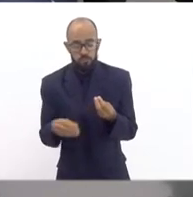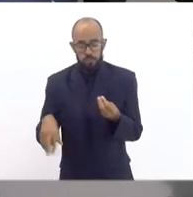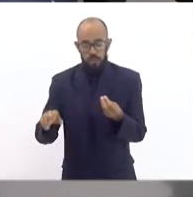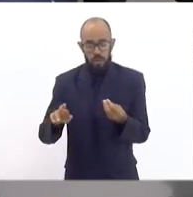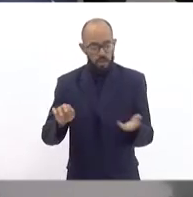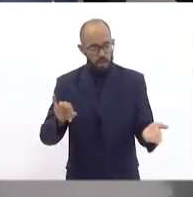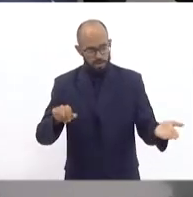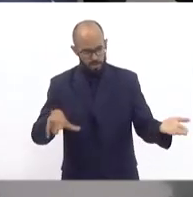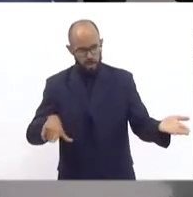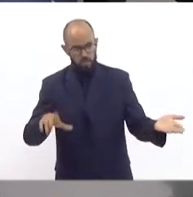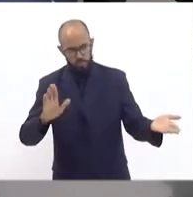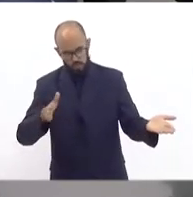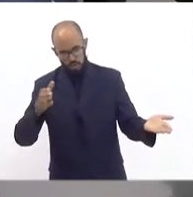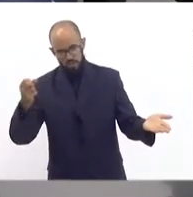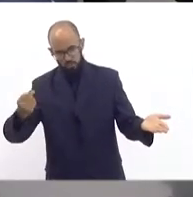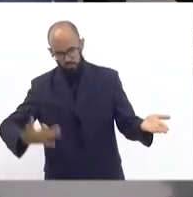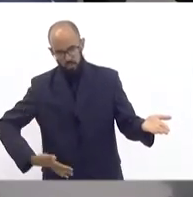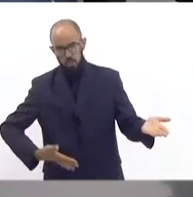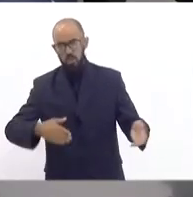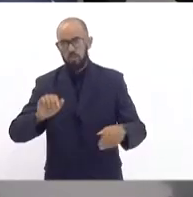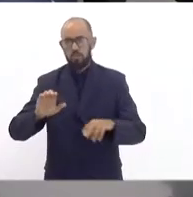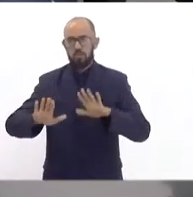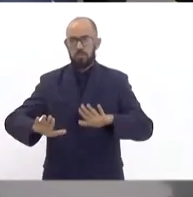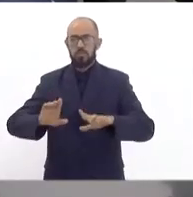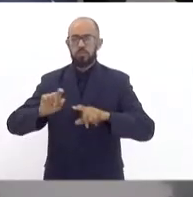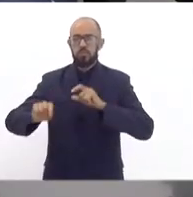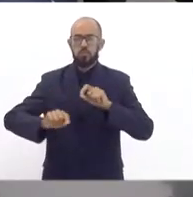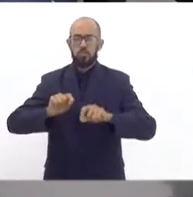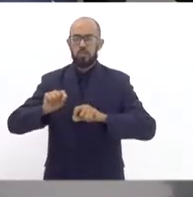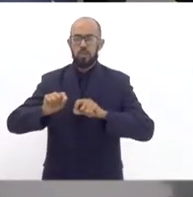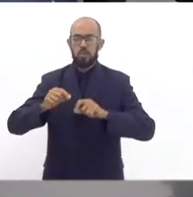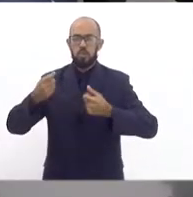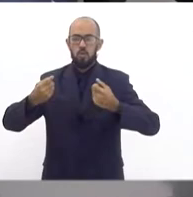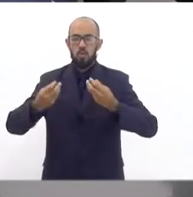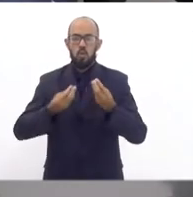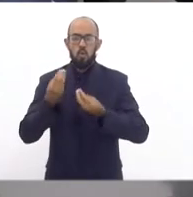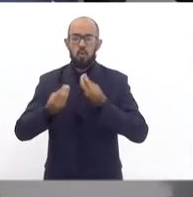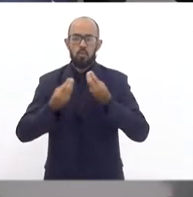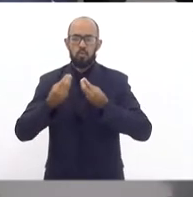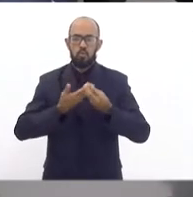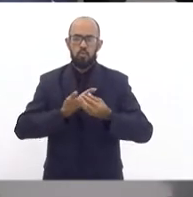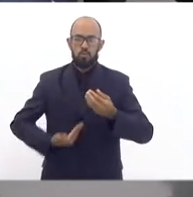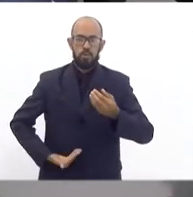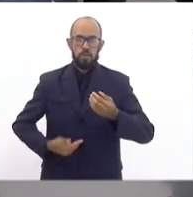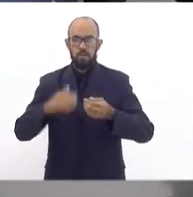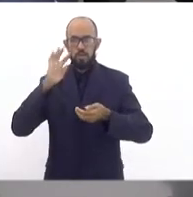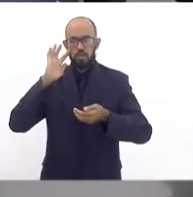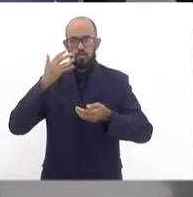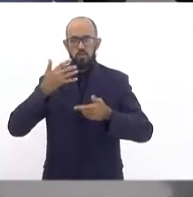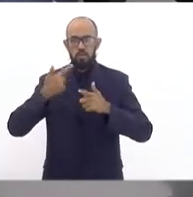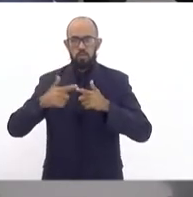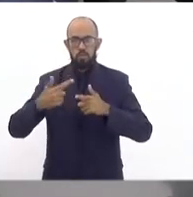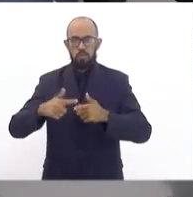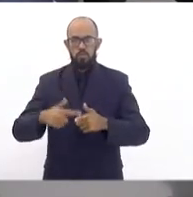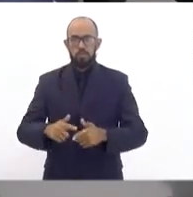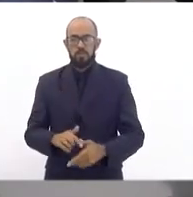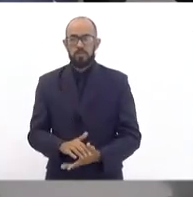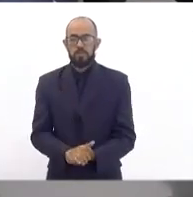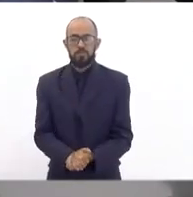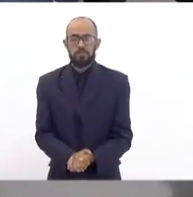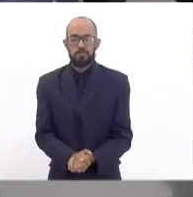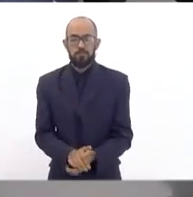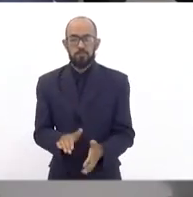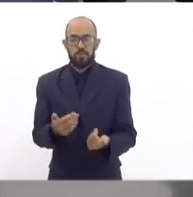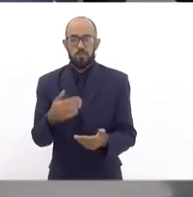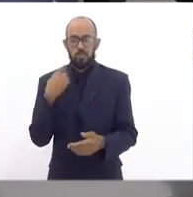pouco sobre isso, mas como o governo iria resolver esse problema. Inclusive, deputado, na